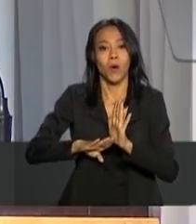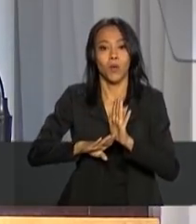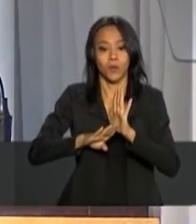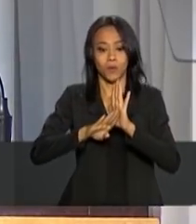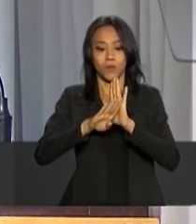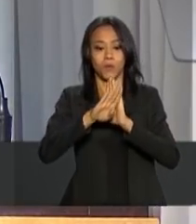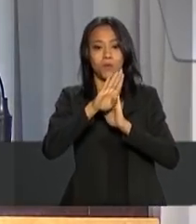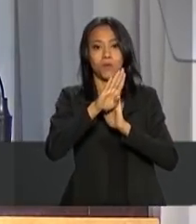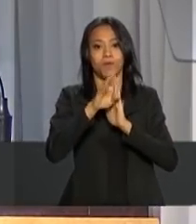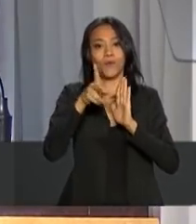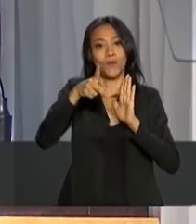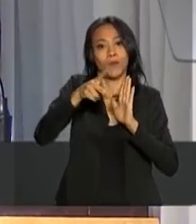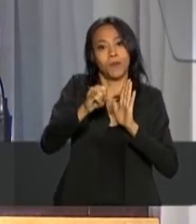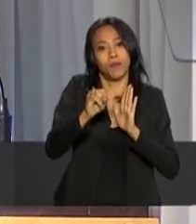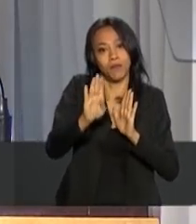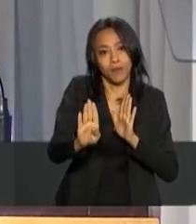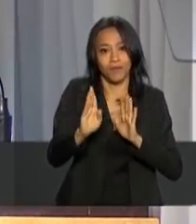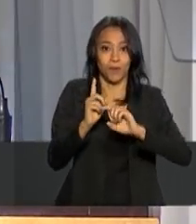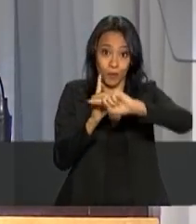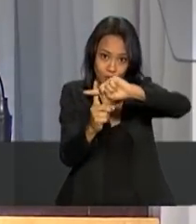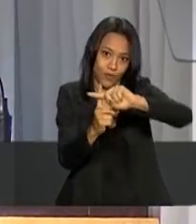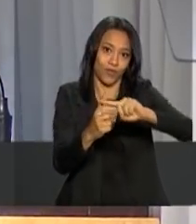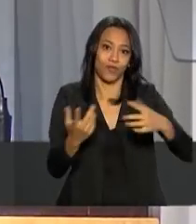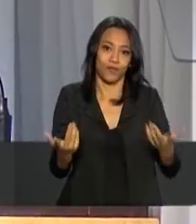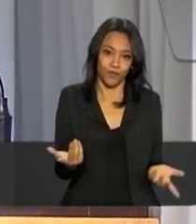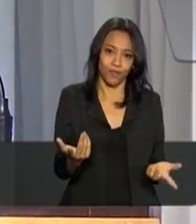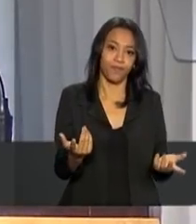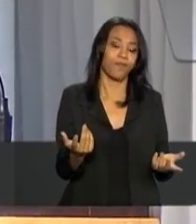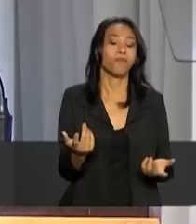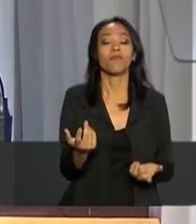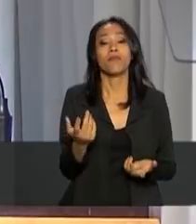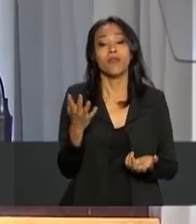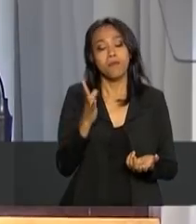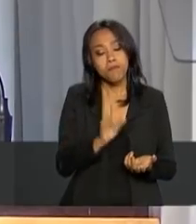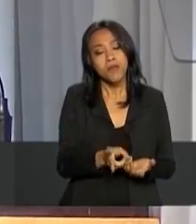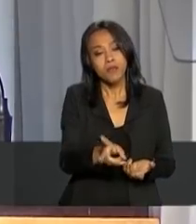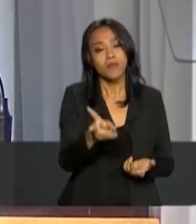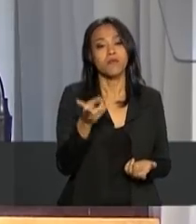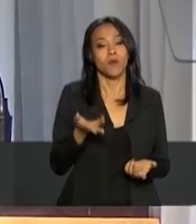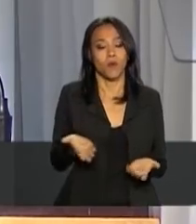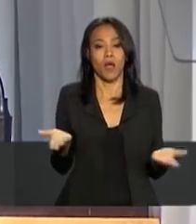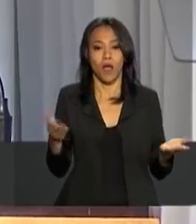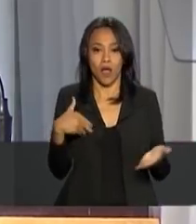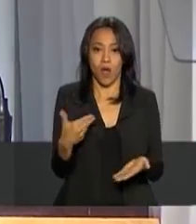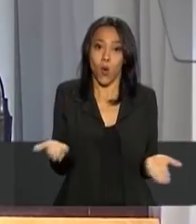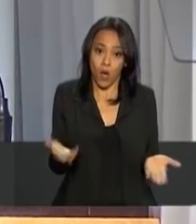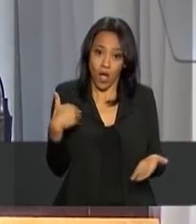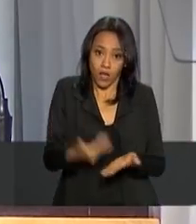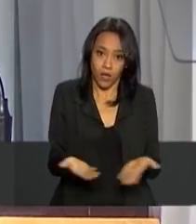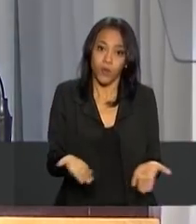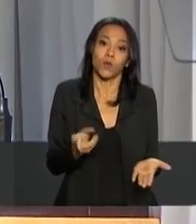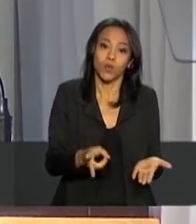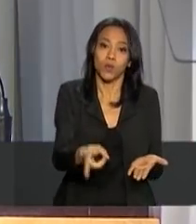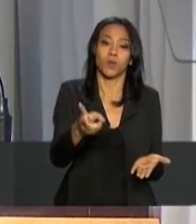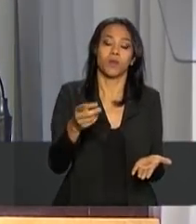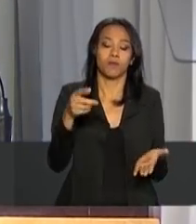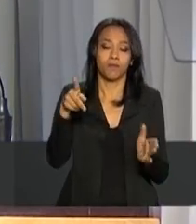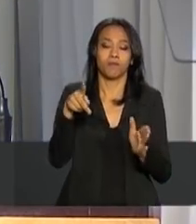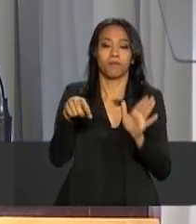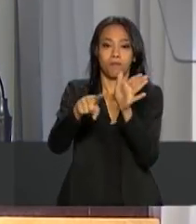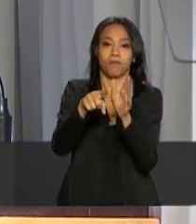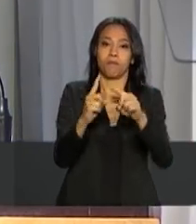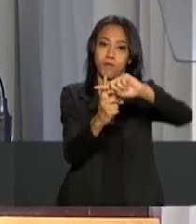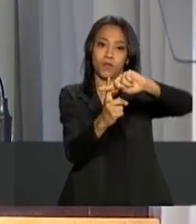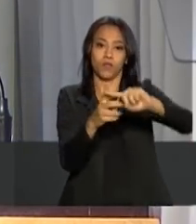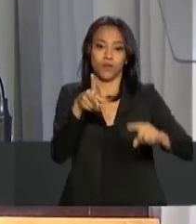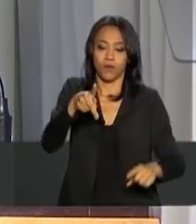o PIB mais positivo ainda, mas ainda, sem embargo das dificuldades, é positivo. Então, estou falando aqui da responsabilidade